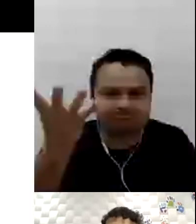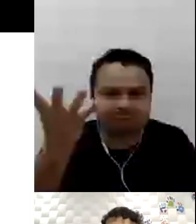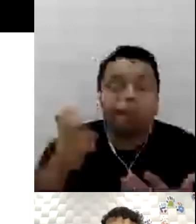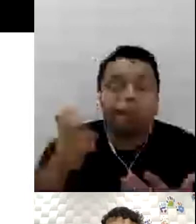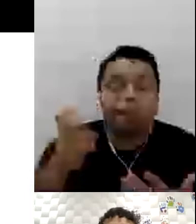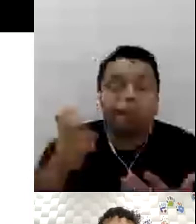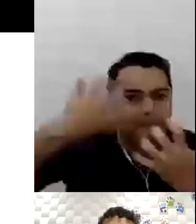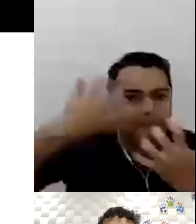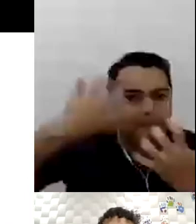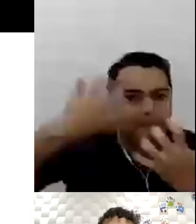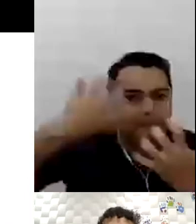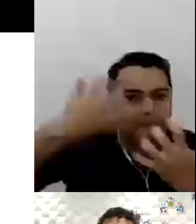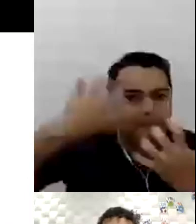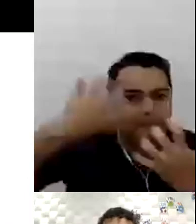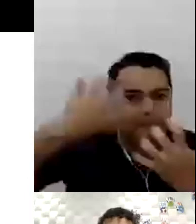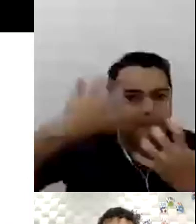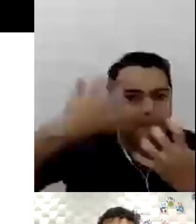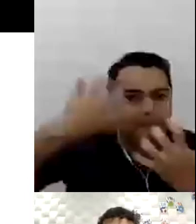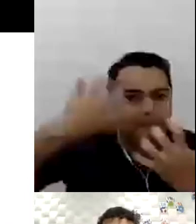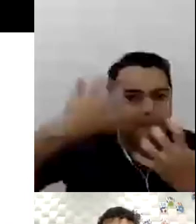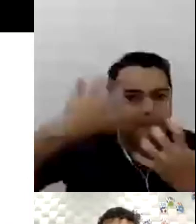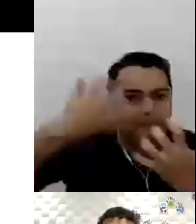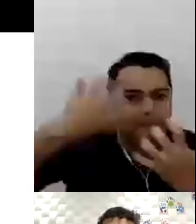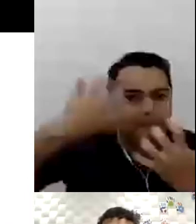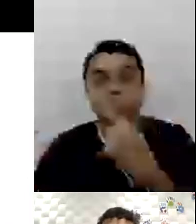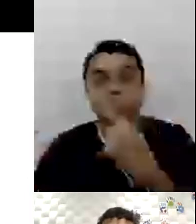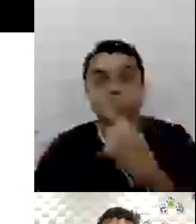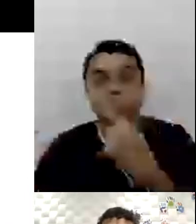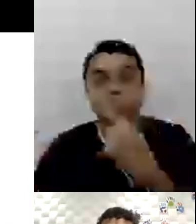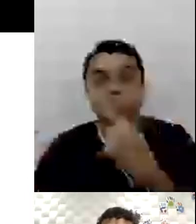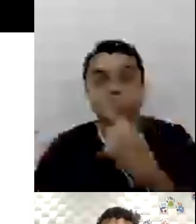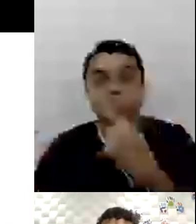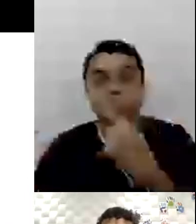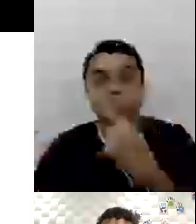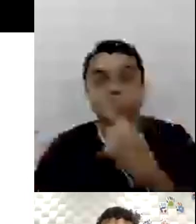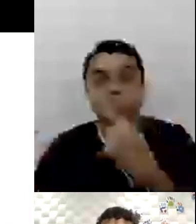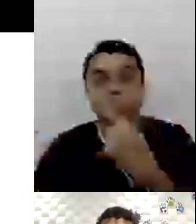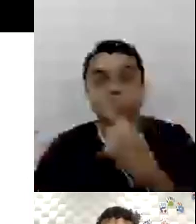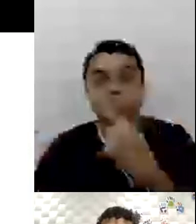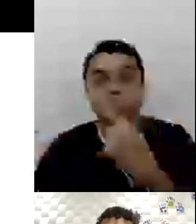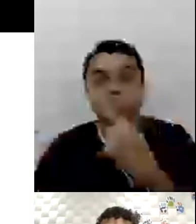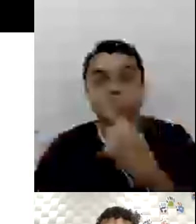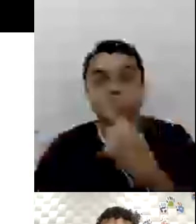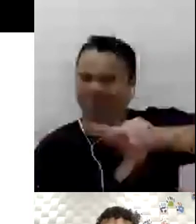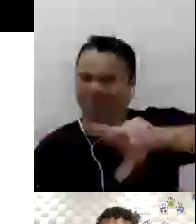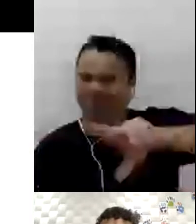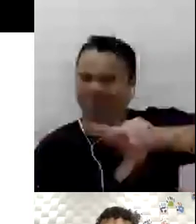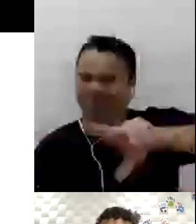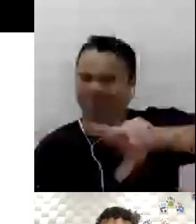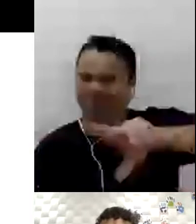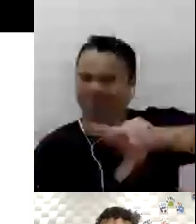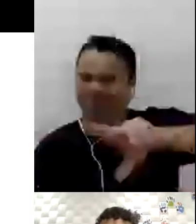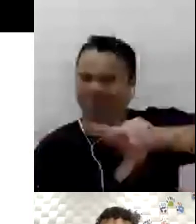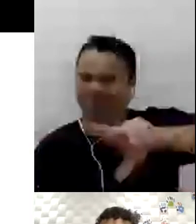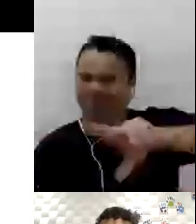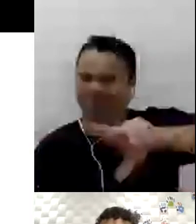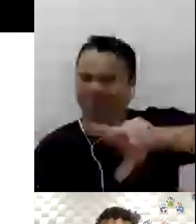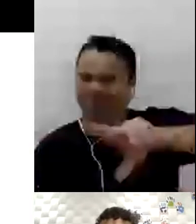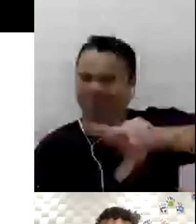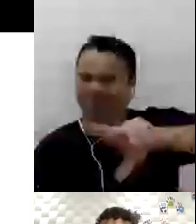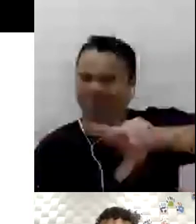Então, não existe uma forma só, e existem N métodos e metodologias que a